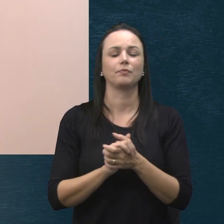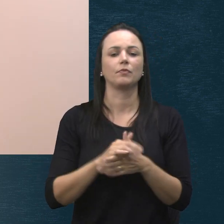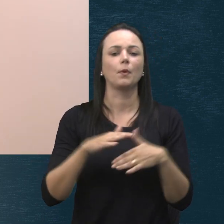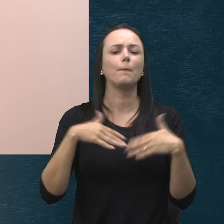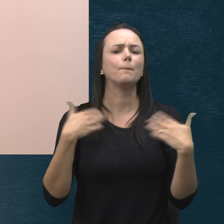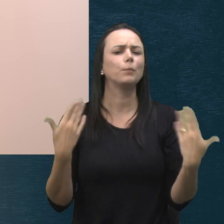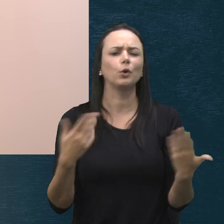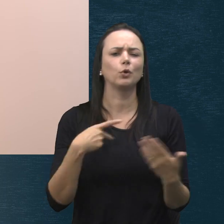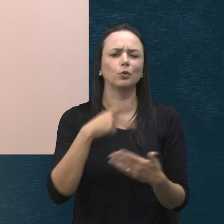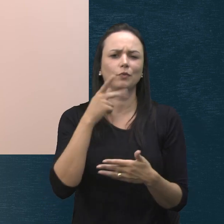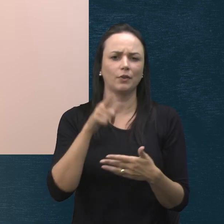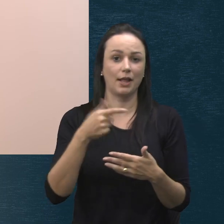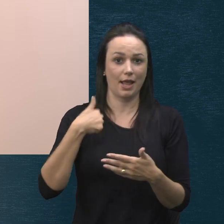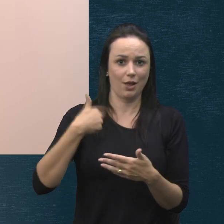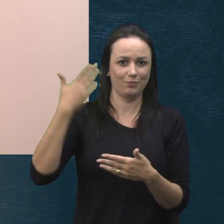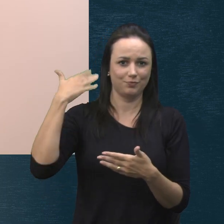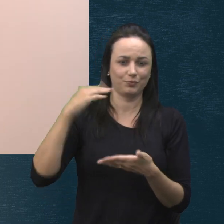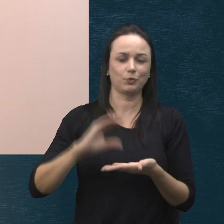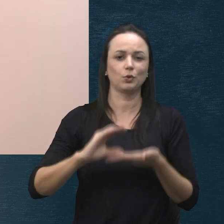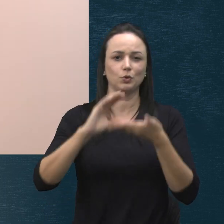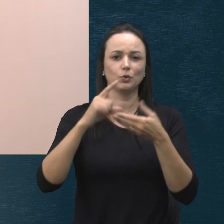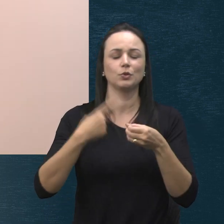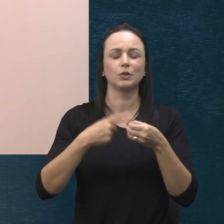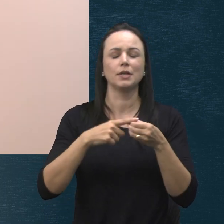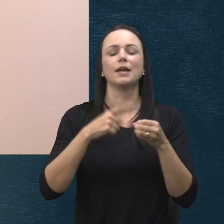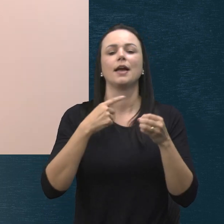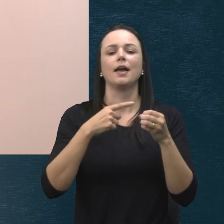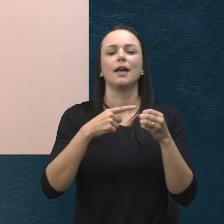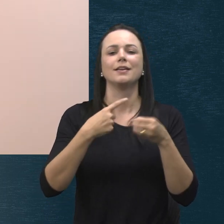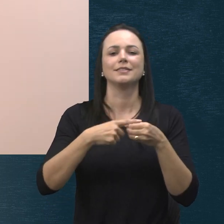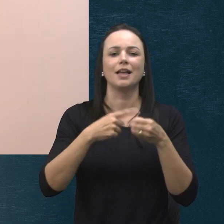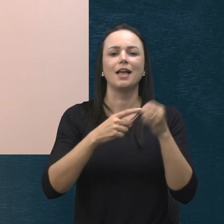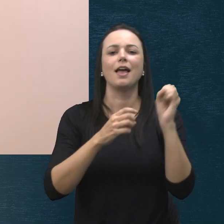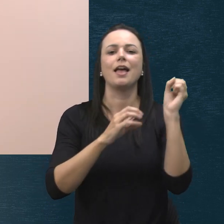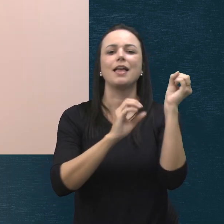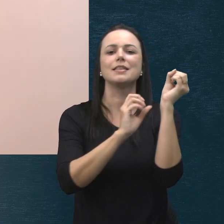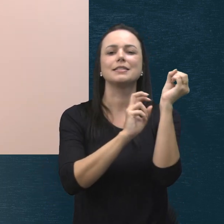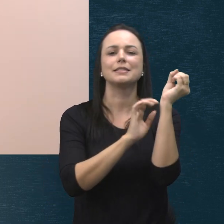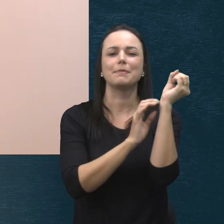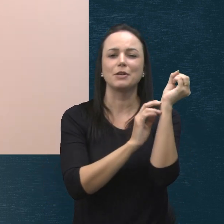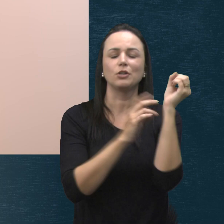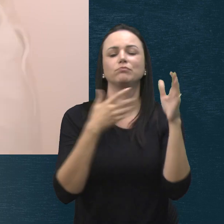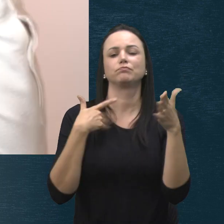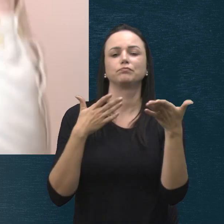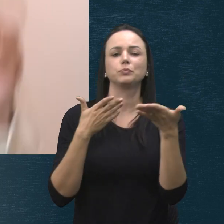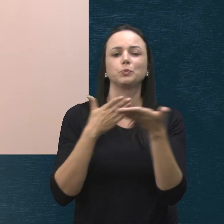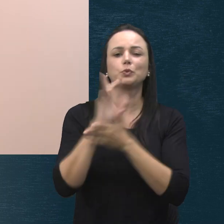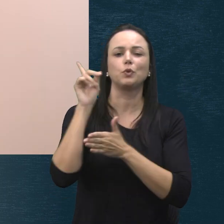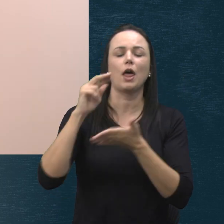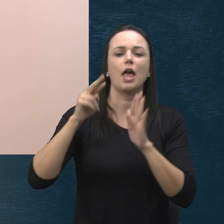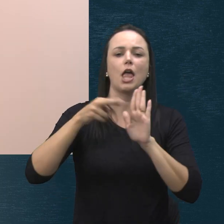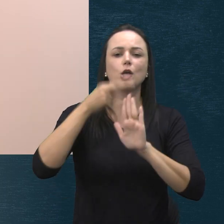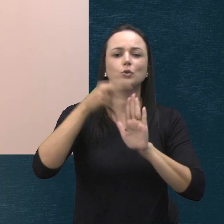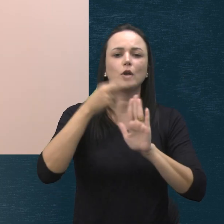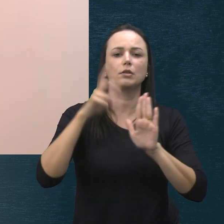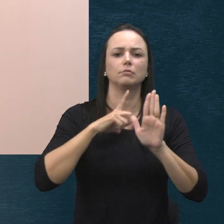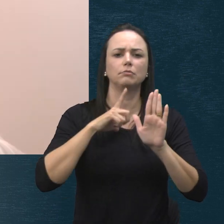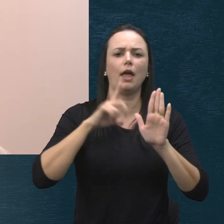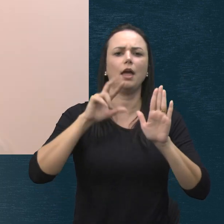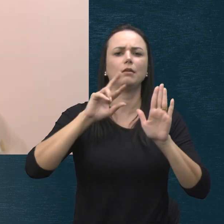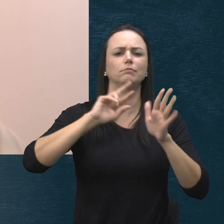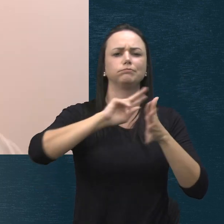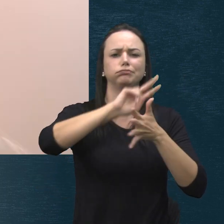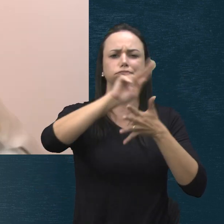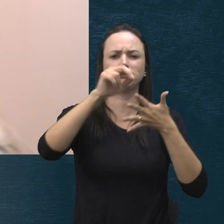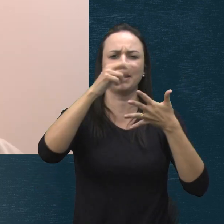era do Conselho Municipal de Educação de São Sebastião, litoral norte de São Paulo. Nós aprovamos lá uma resolução que tinha uma série de critérios. Eu vou